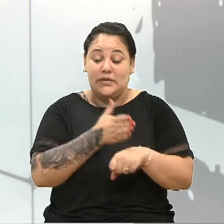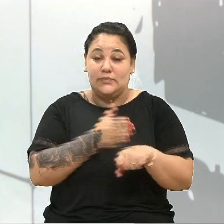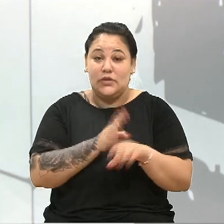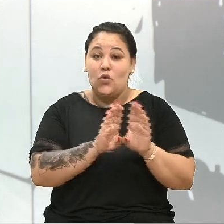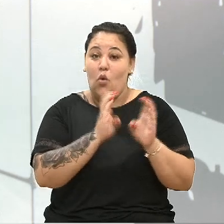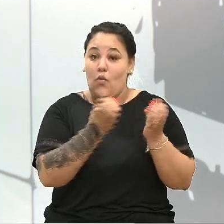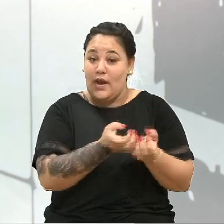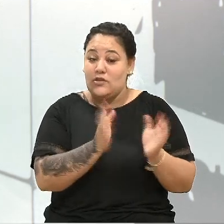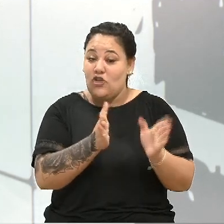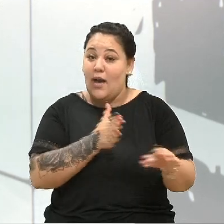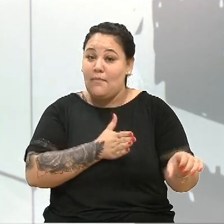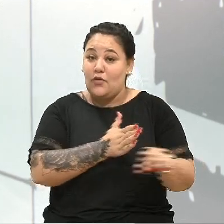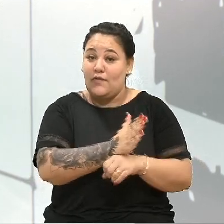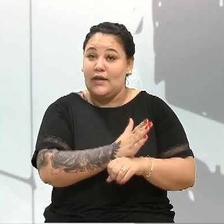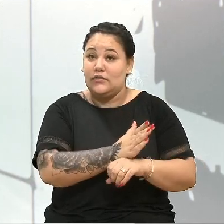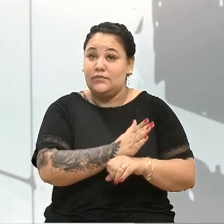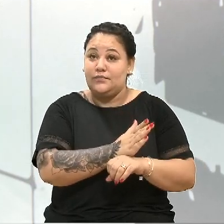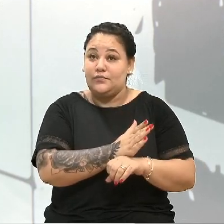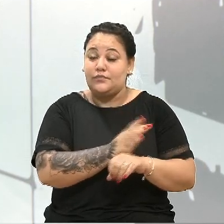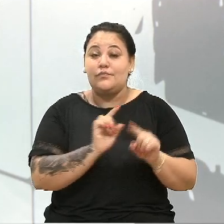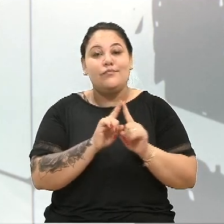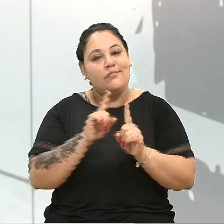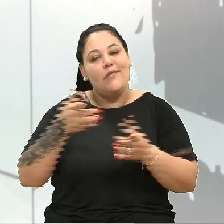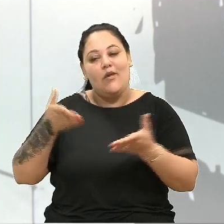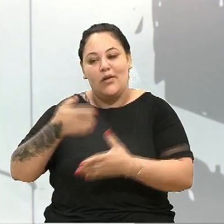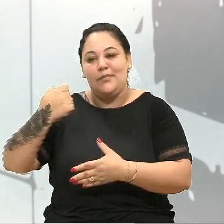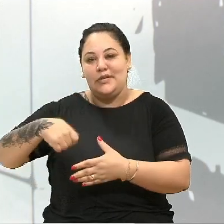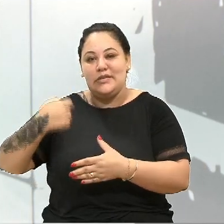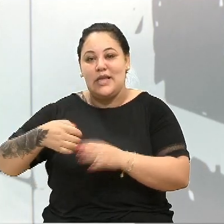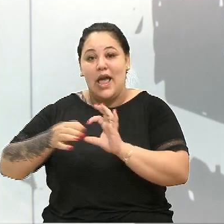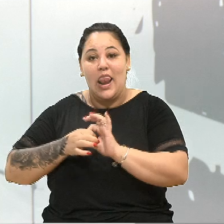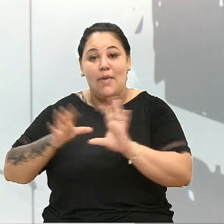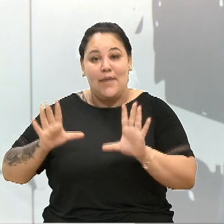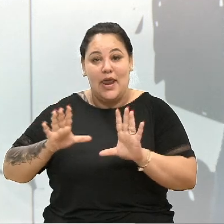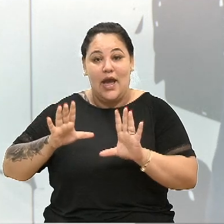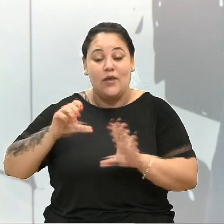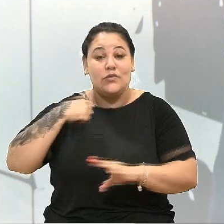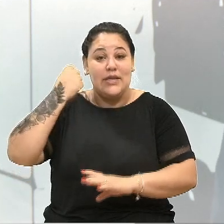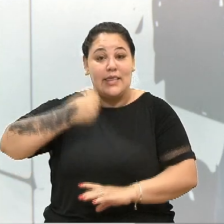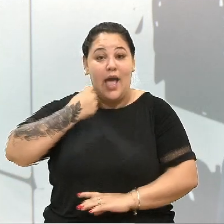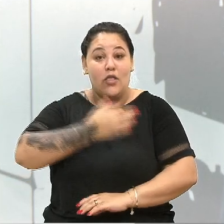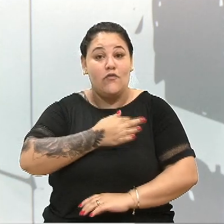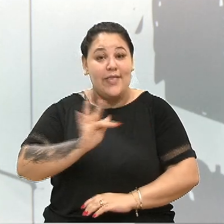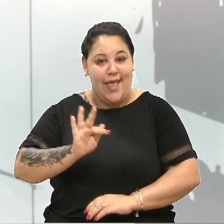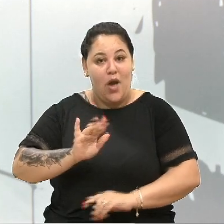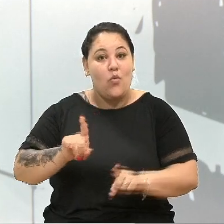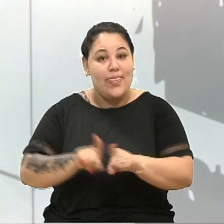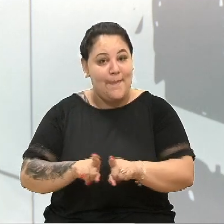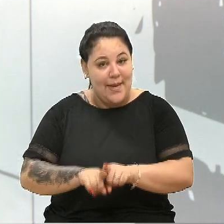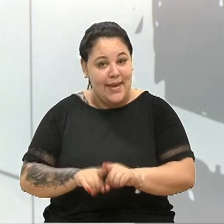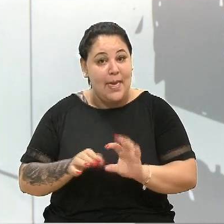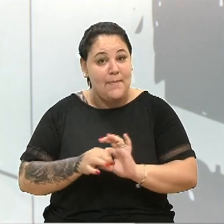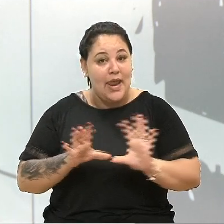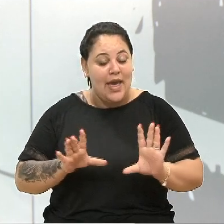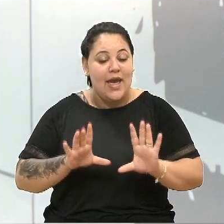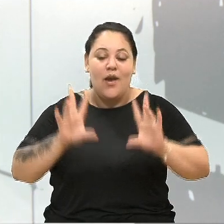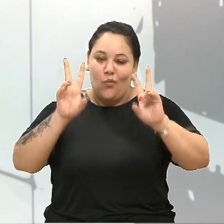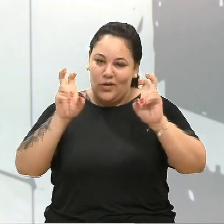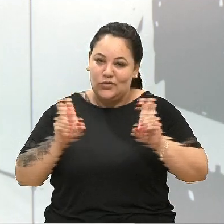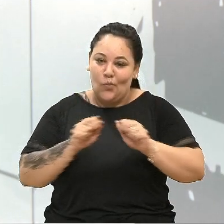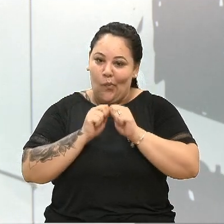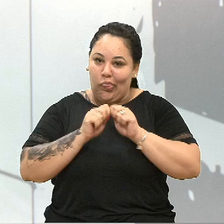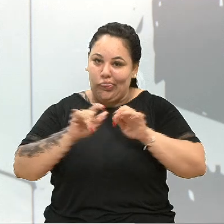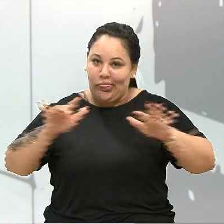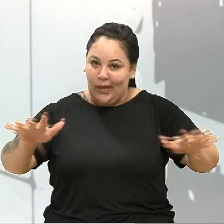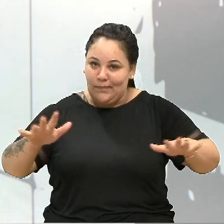foi aprovado na Câmara, mas agora precisa também a deliberação do Senado Federal. E é um tema que reverbera na sociedade, porque